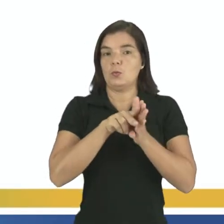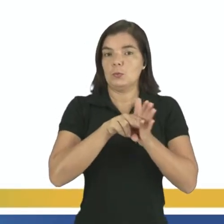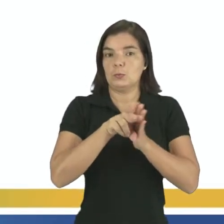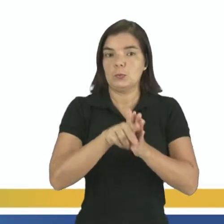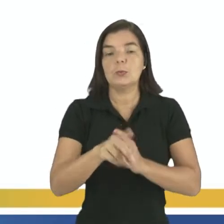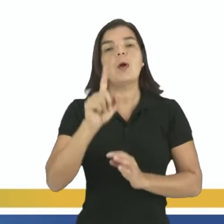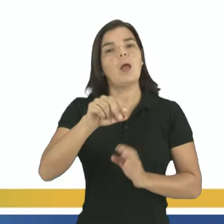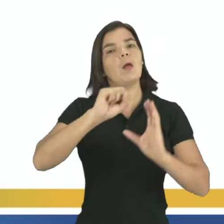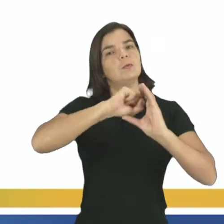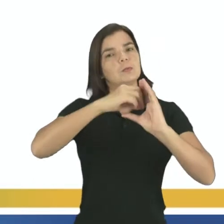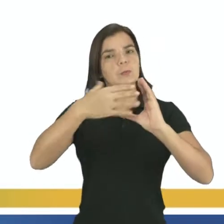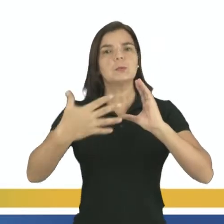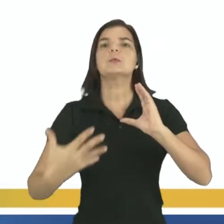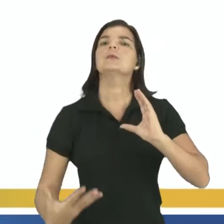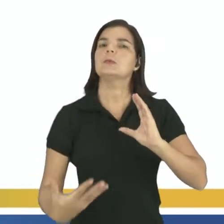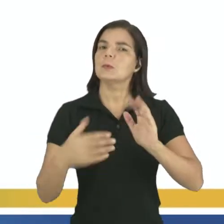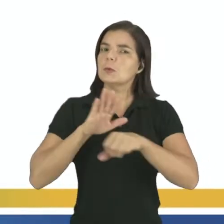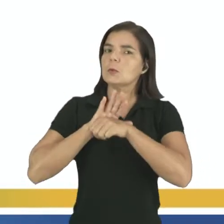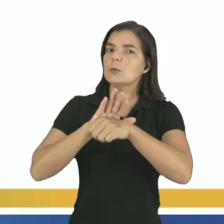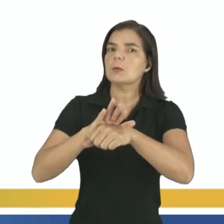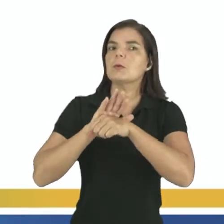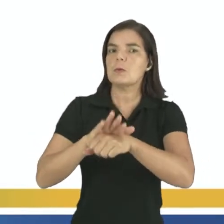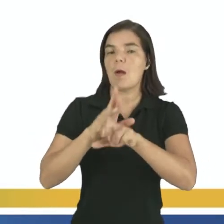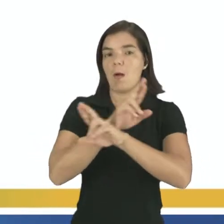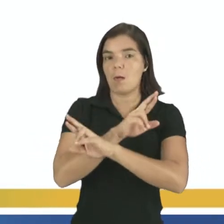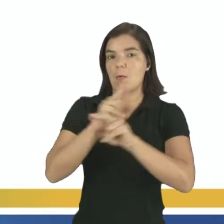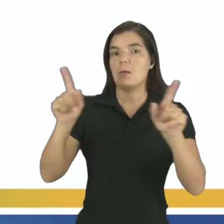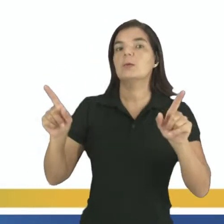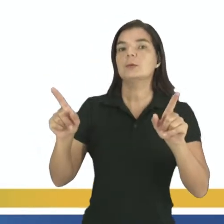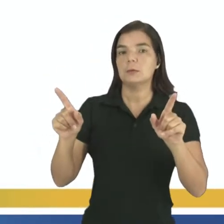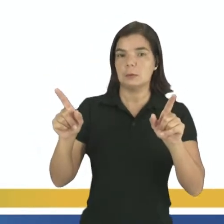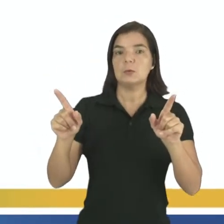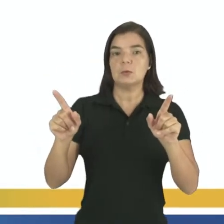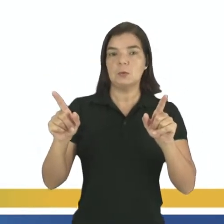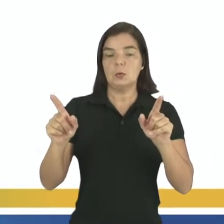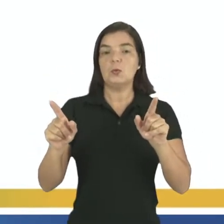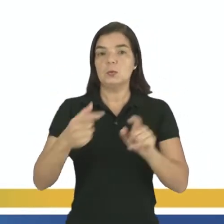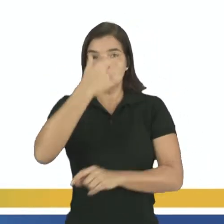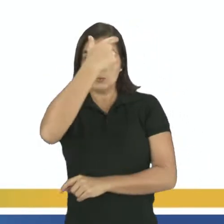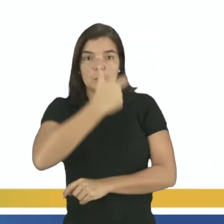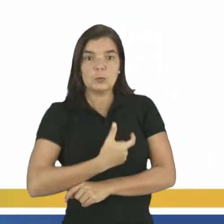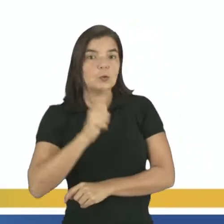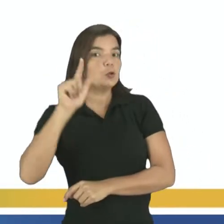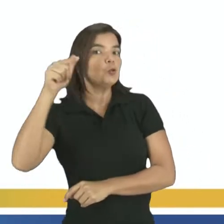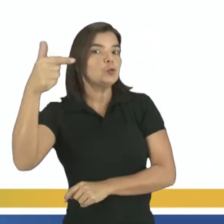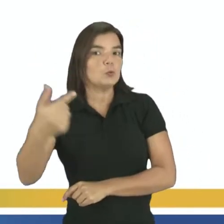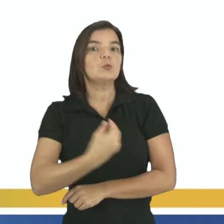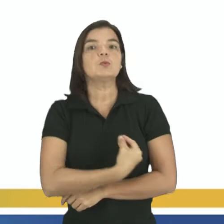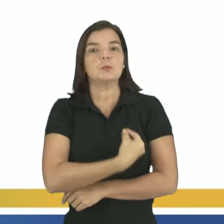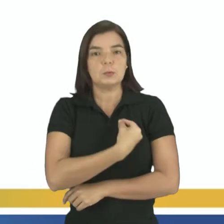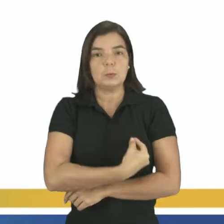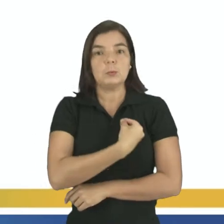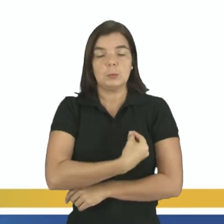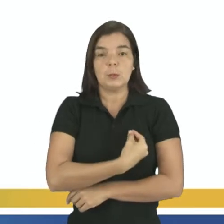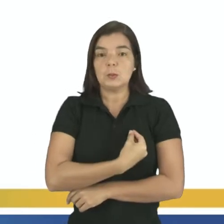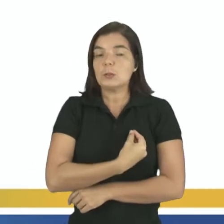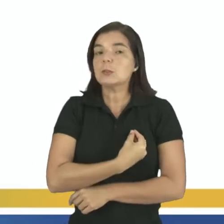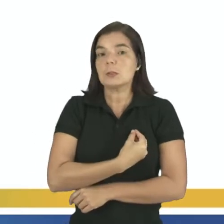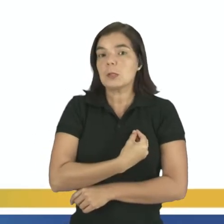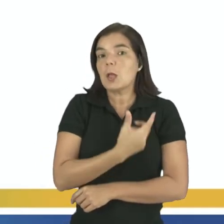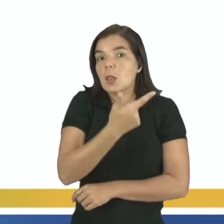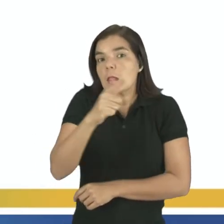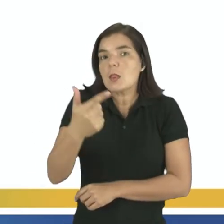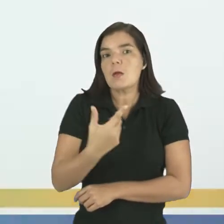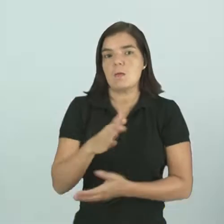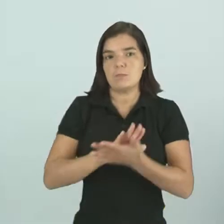das características que ajudam a diferenciar os seres vivos dos outros seres inanimados, dos seres que não